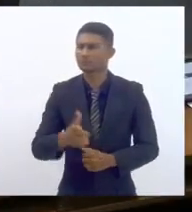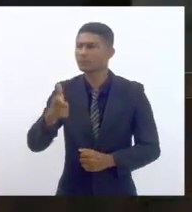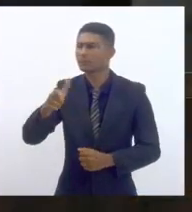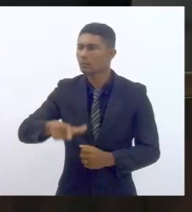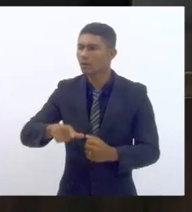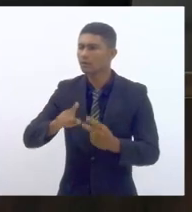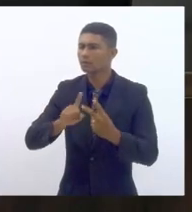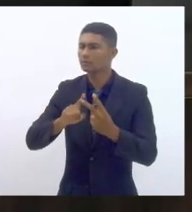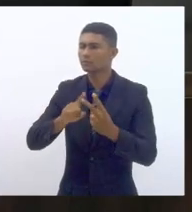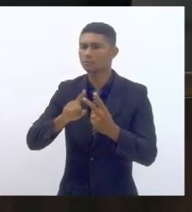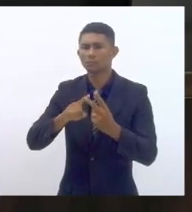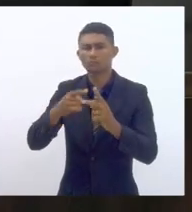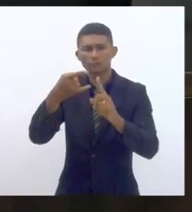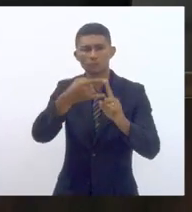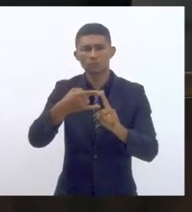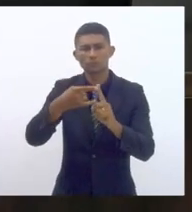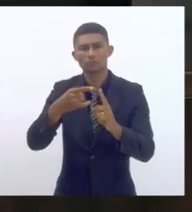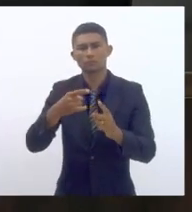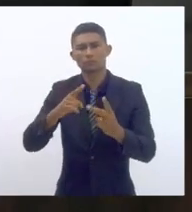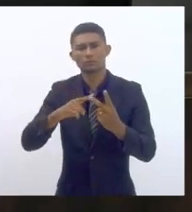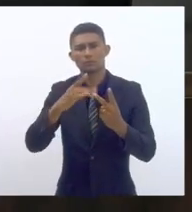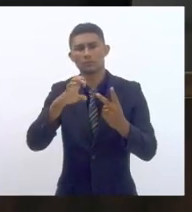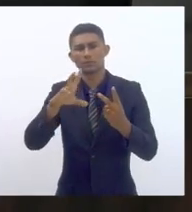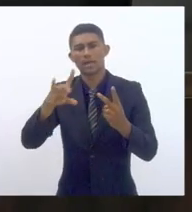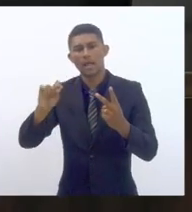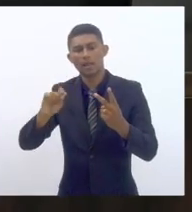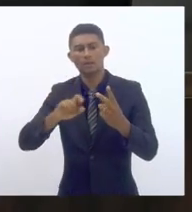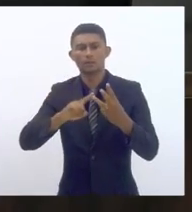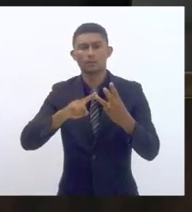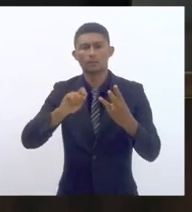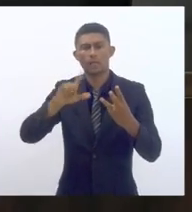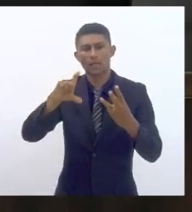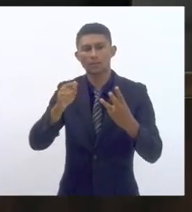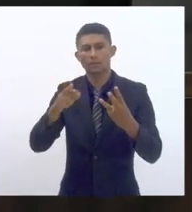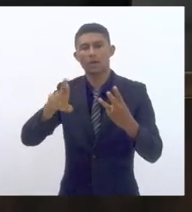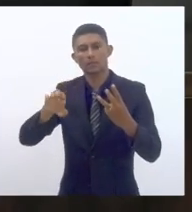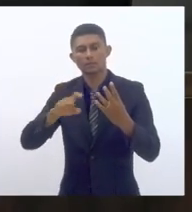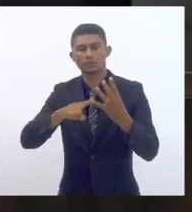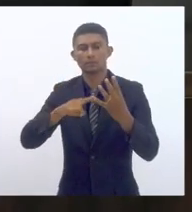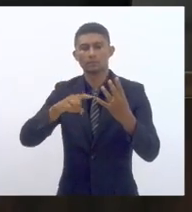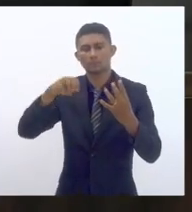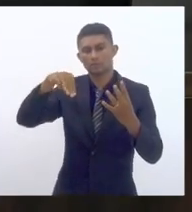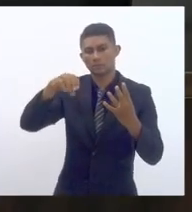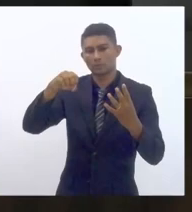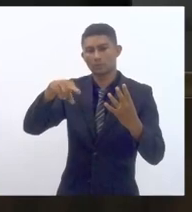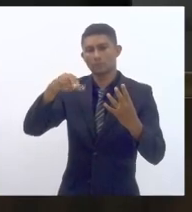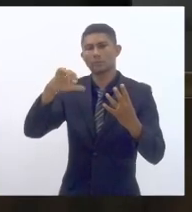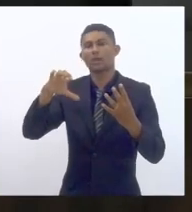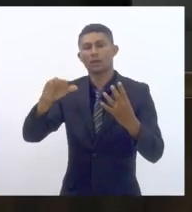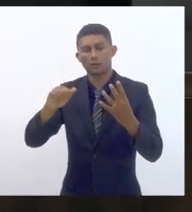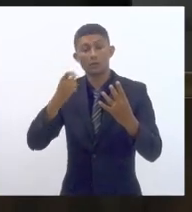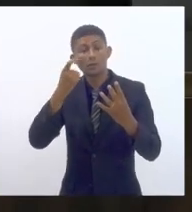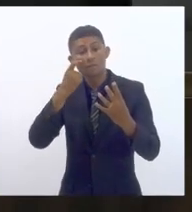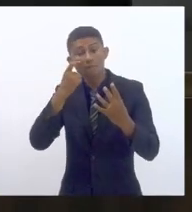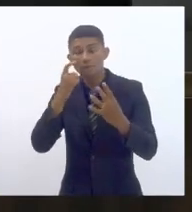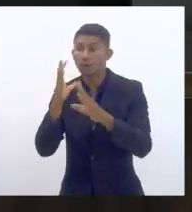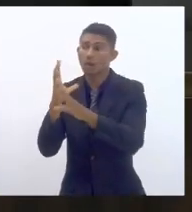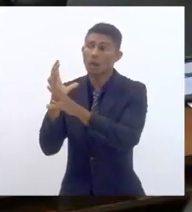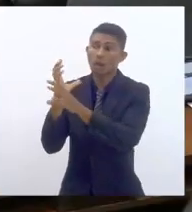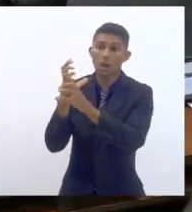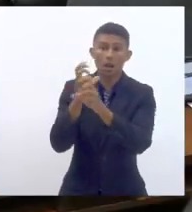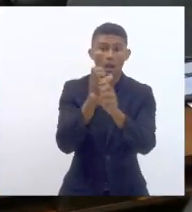Outros parlamentares remotos? Célia, Alexandre Knoploch, Mônica. Vamos conferir o quórum aqui.